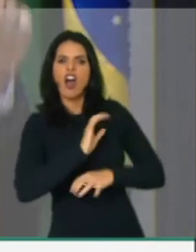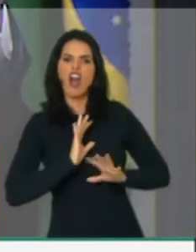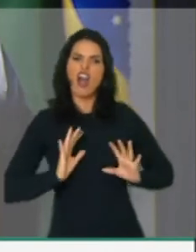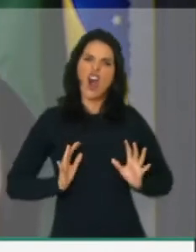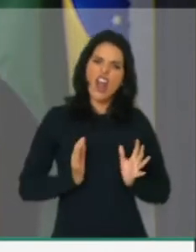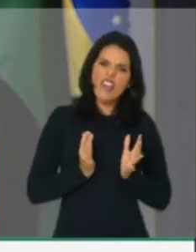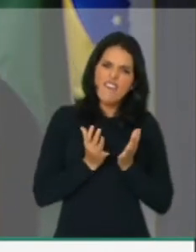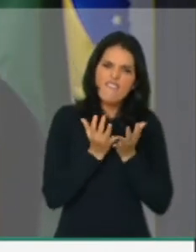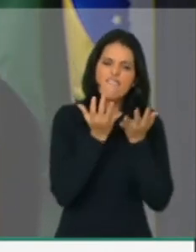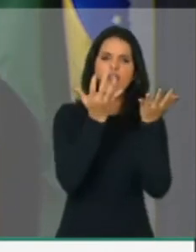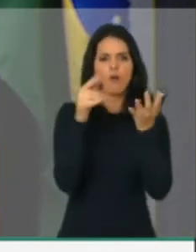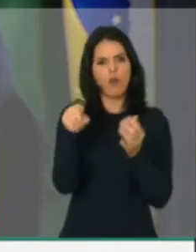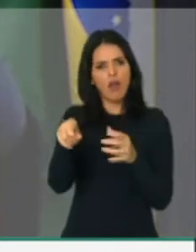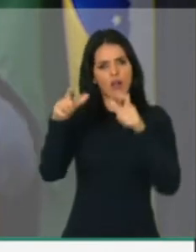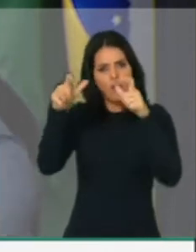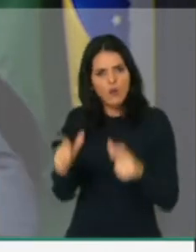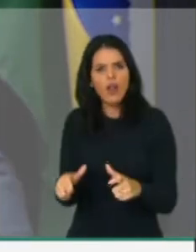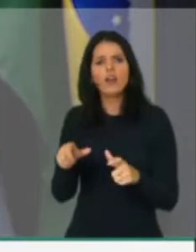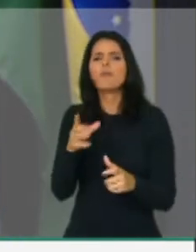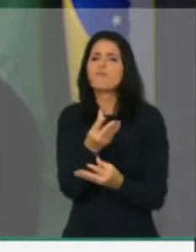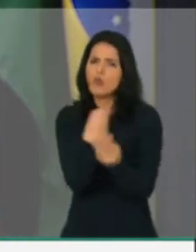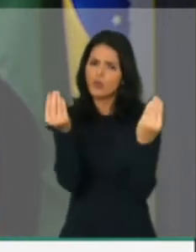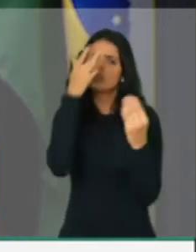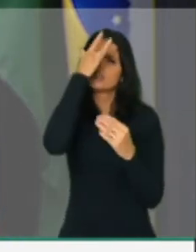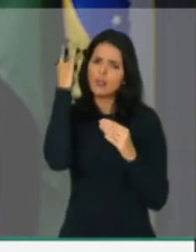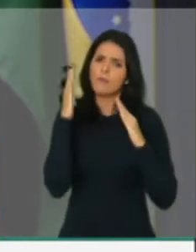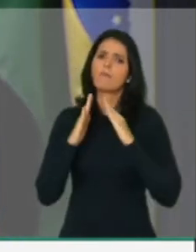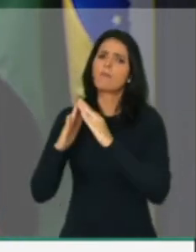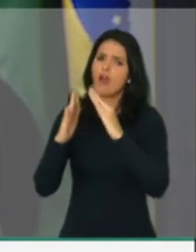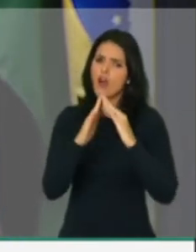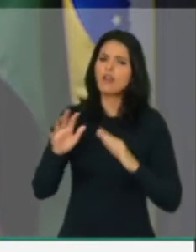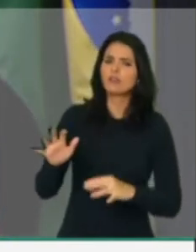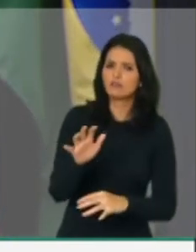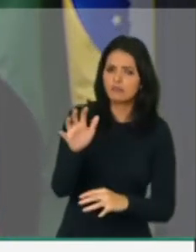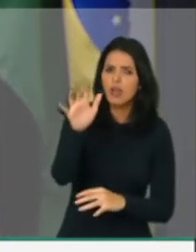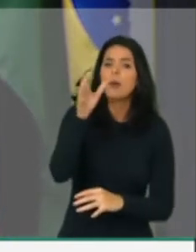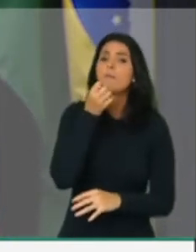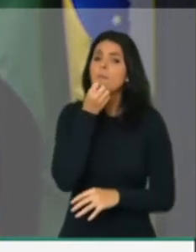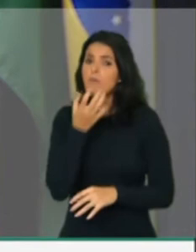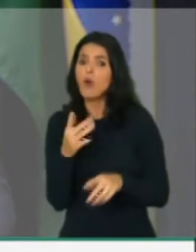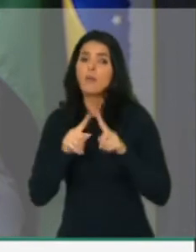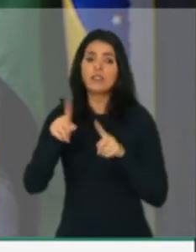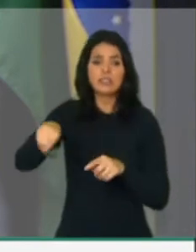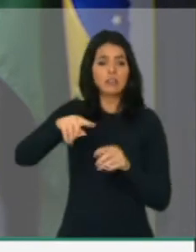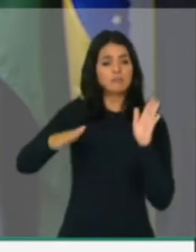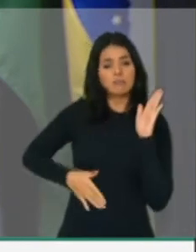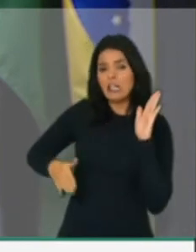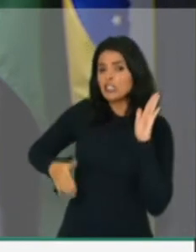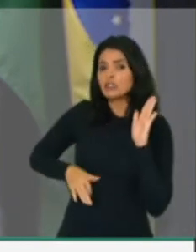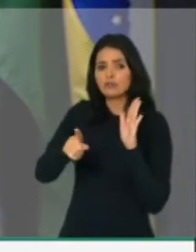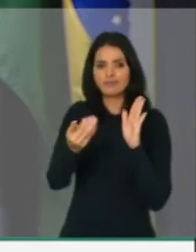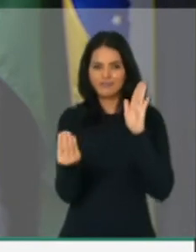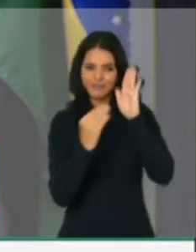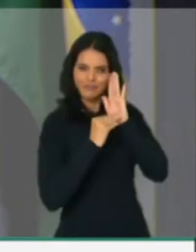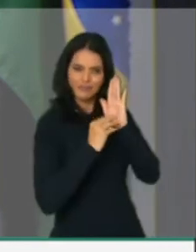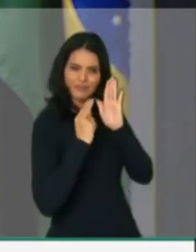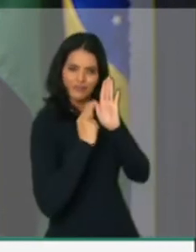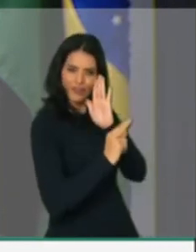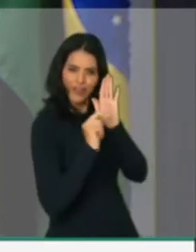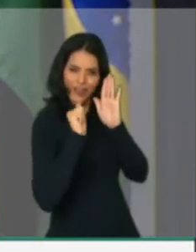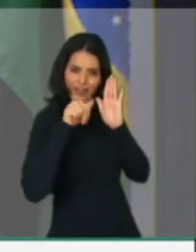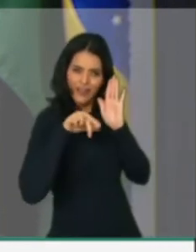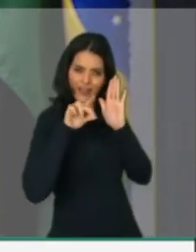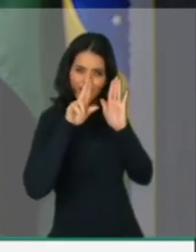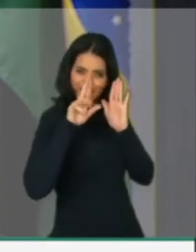terror naquela comunidade que tem muita gente boa que é o jacarezinho e estão colocando o nome de